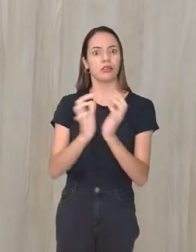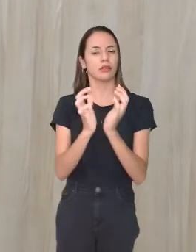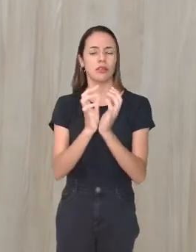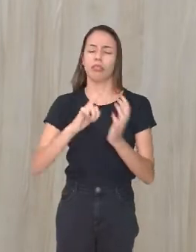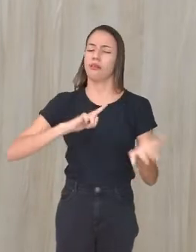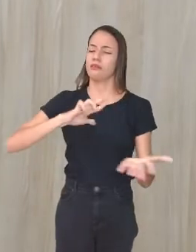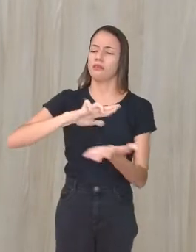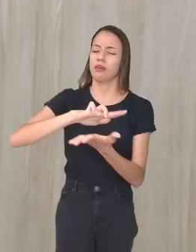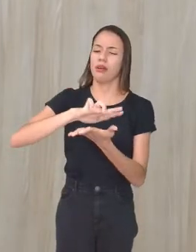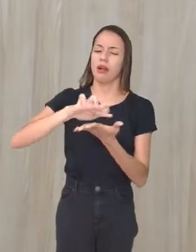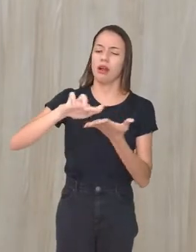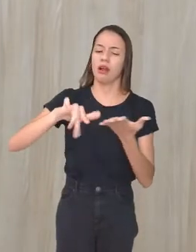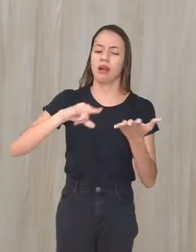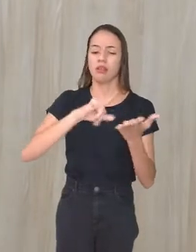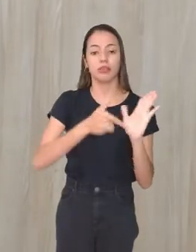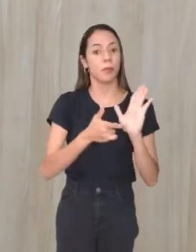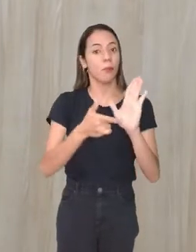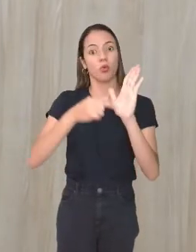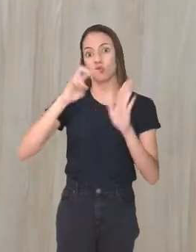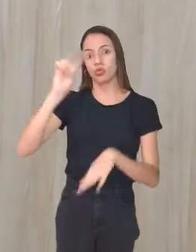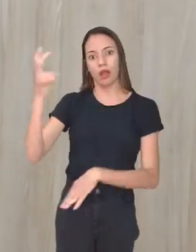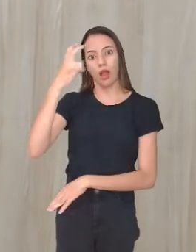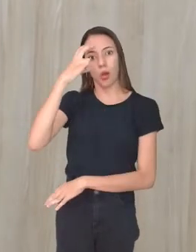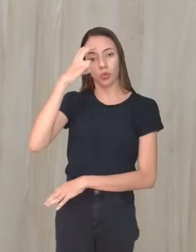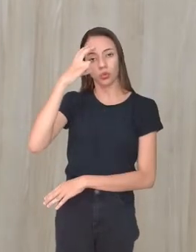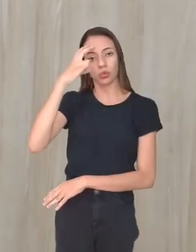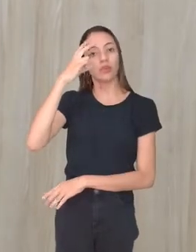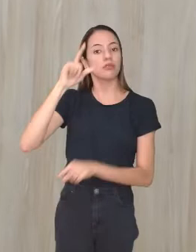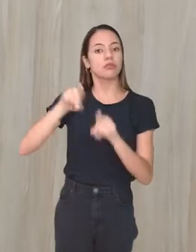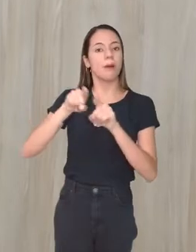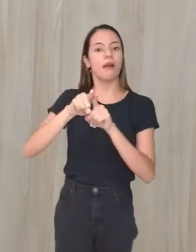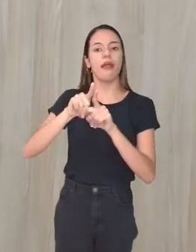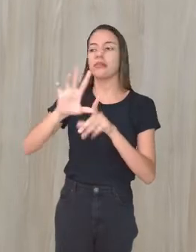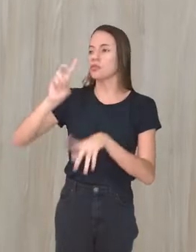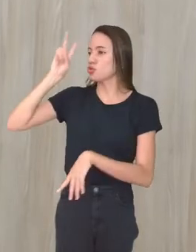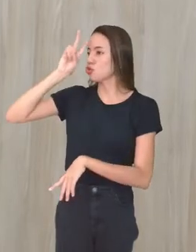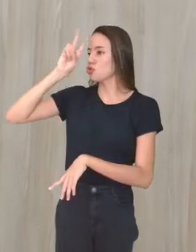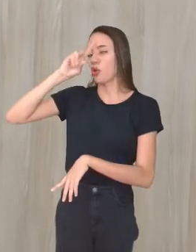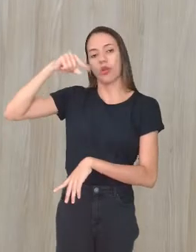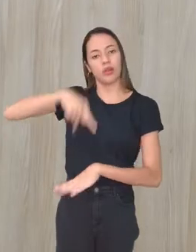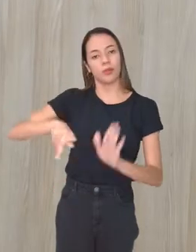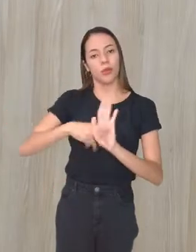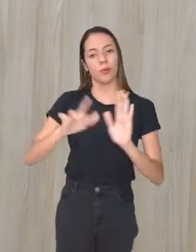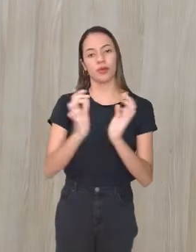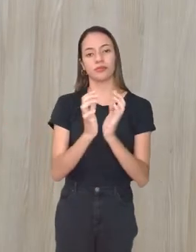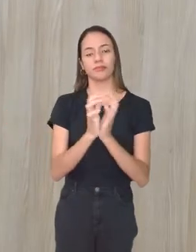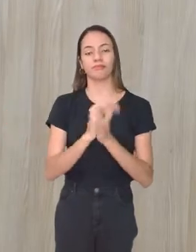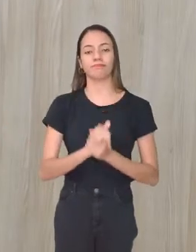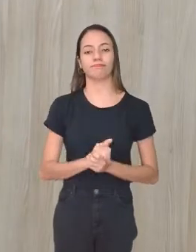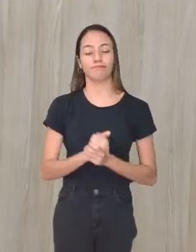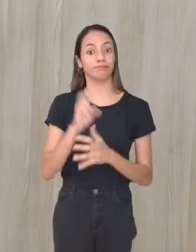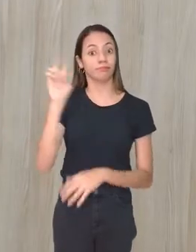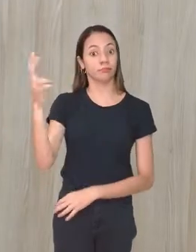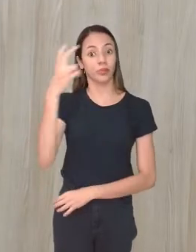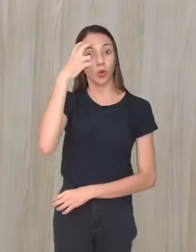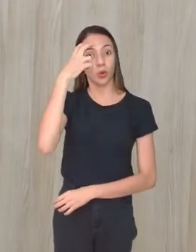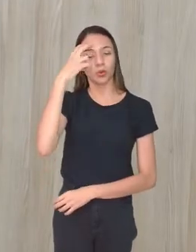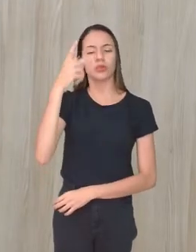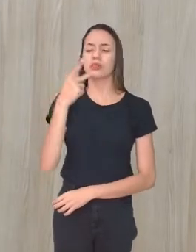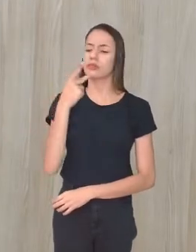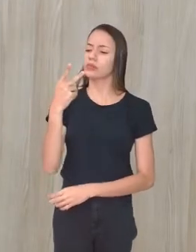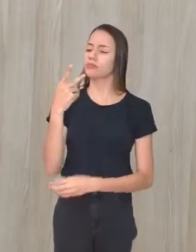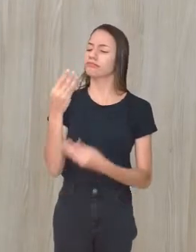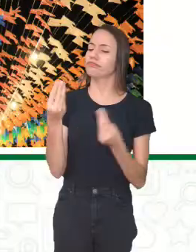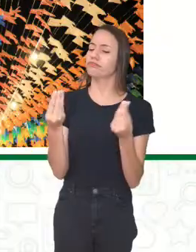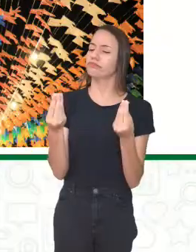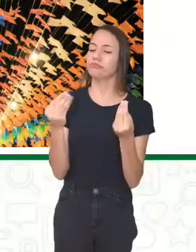muitas, contam da nossa cultura, contam da nossa história, tá? Então, falar de cultura é falar que a cultura